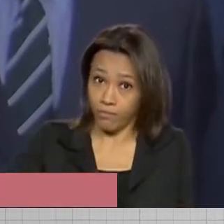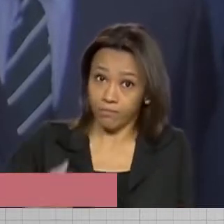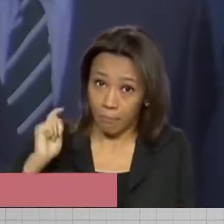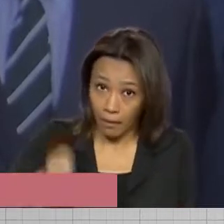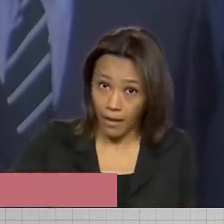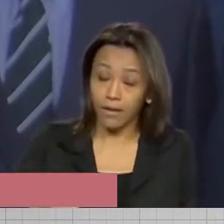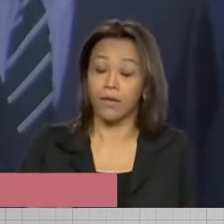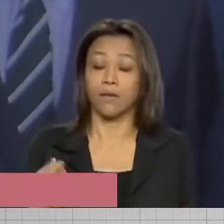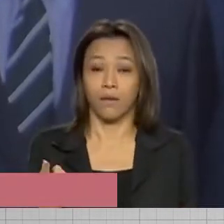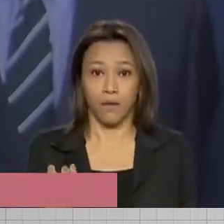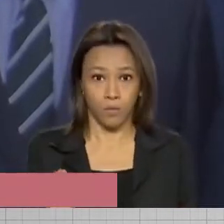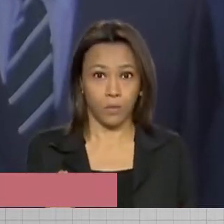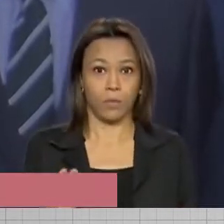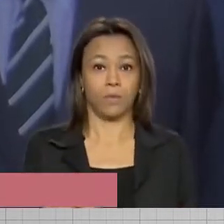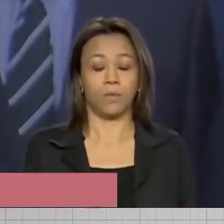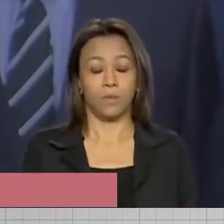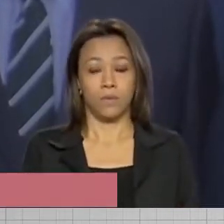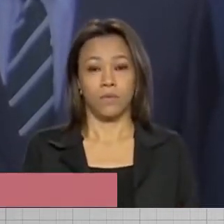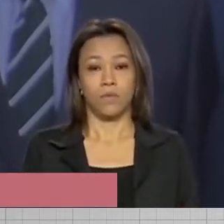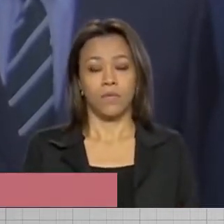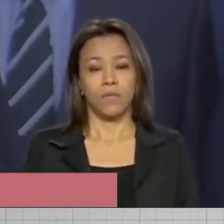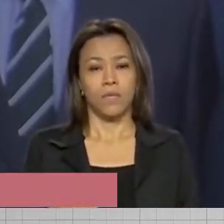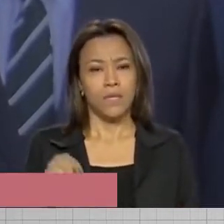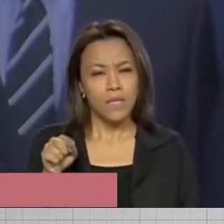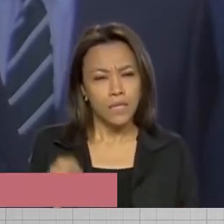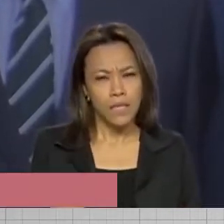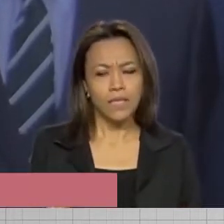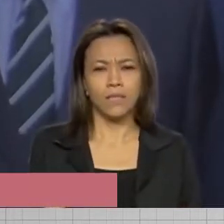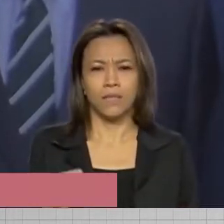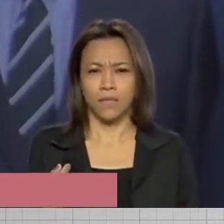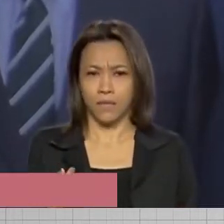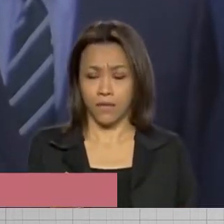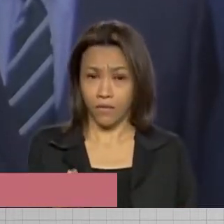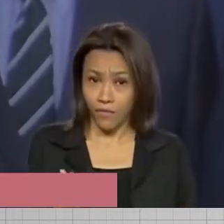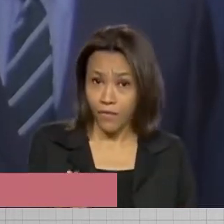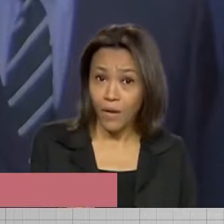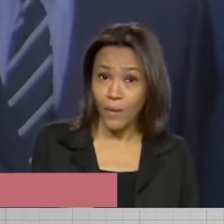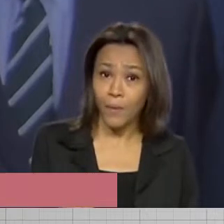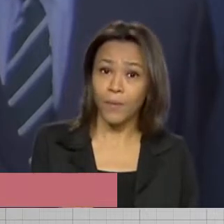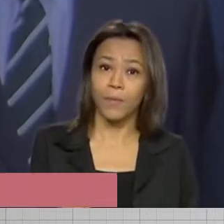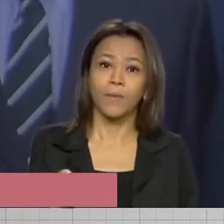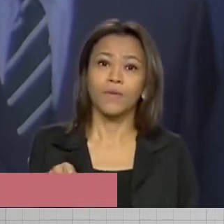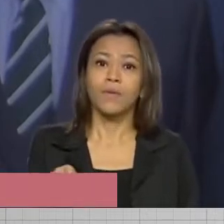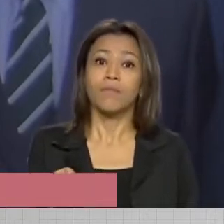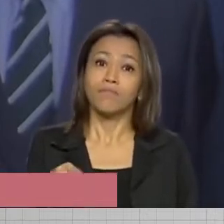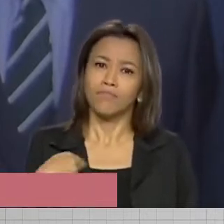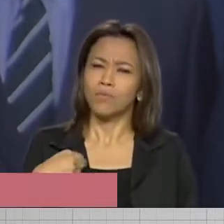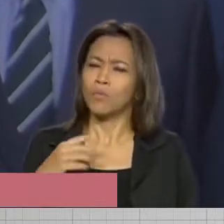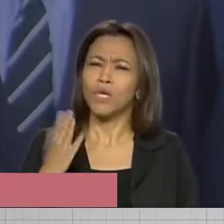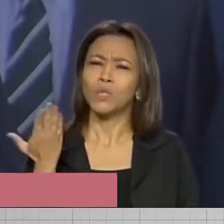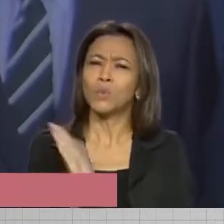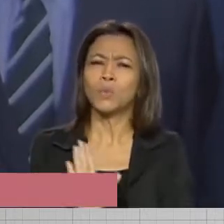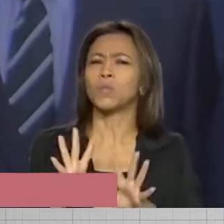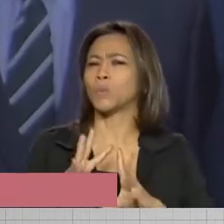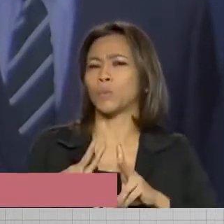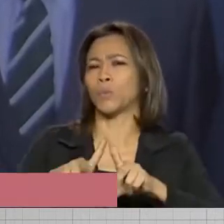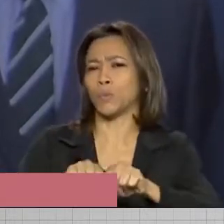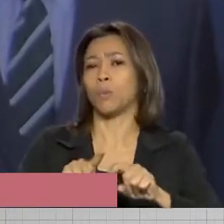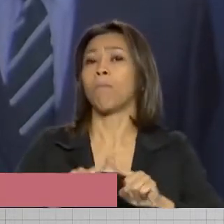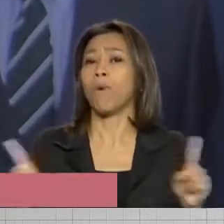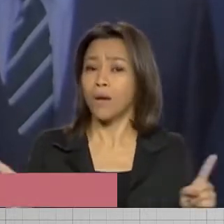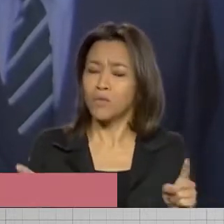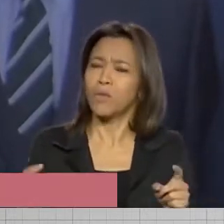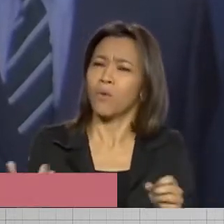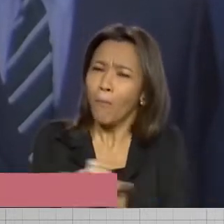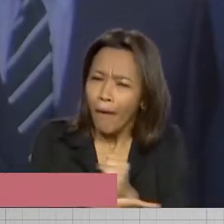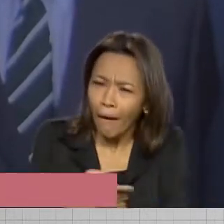pandemia. A decisão ocorreu após reunião com os ministérios e líderes do Congresso. O presidente já havia